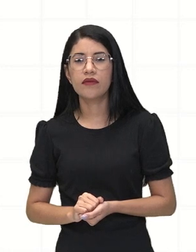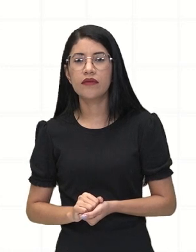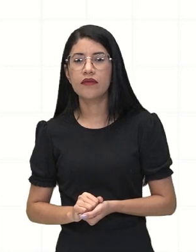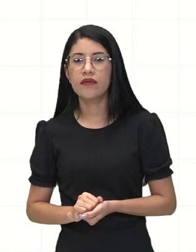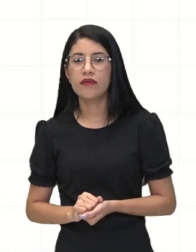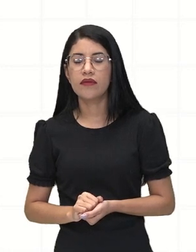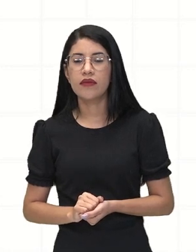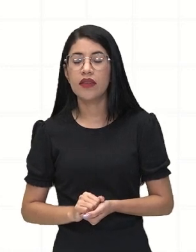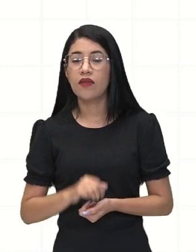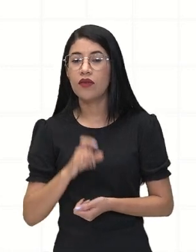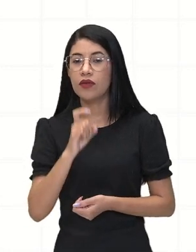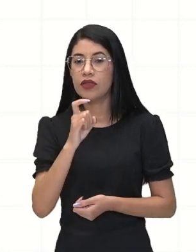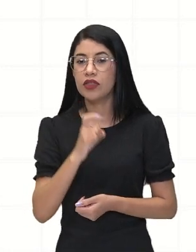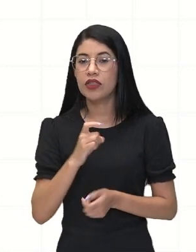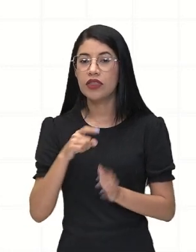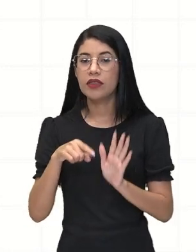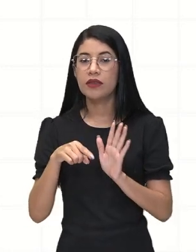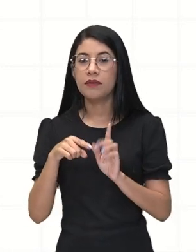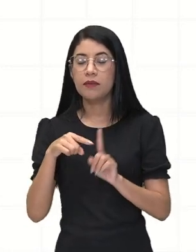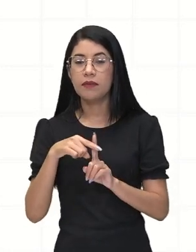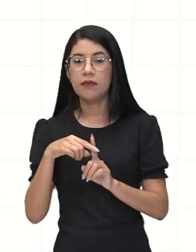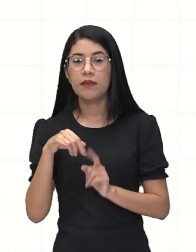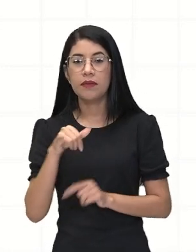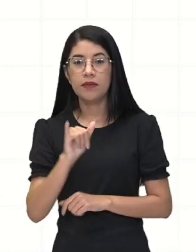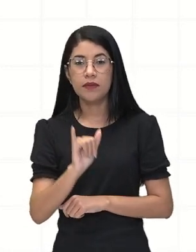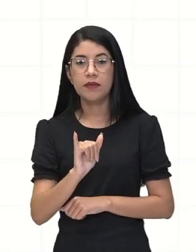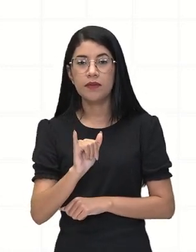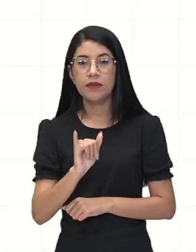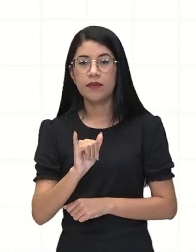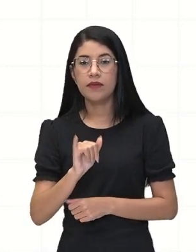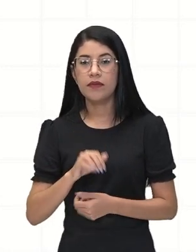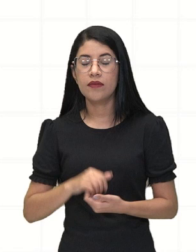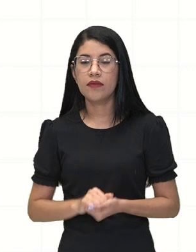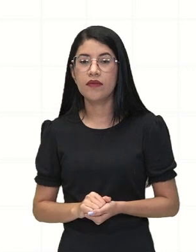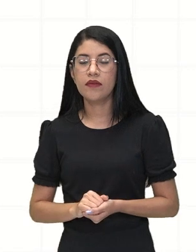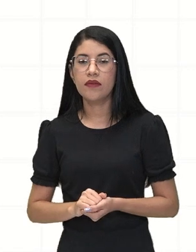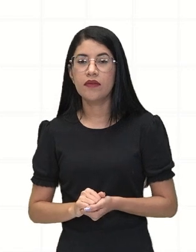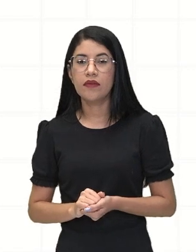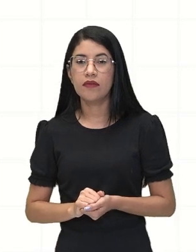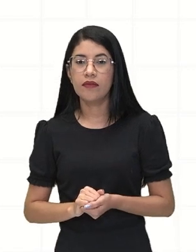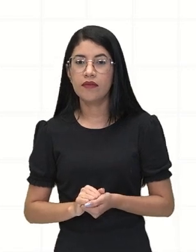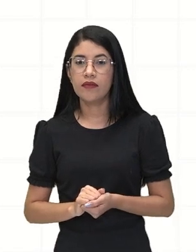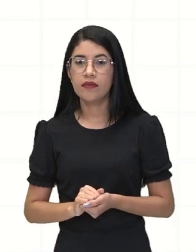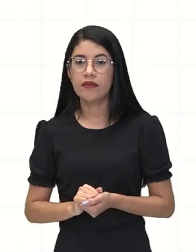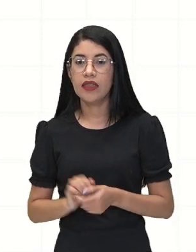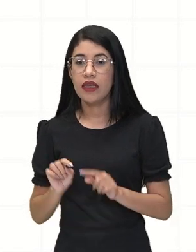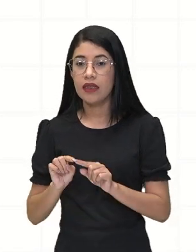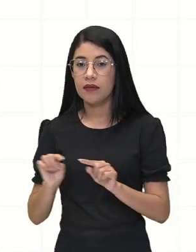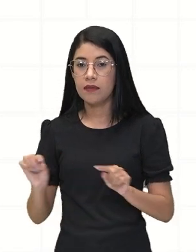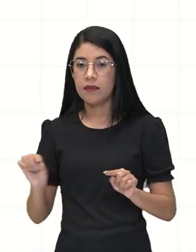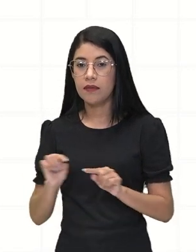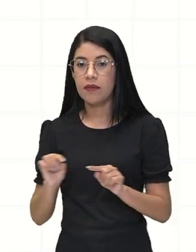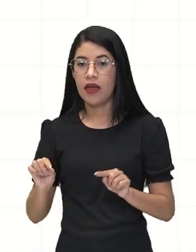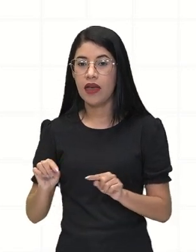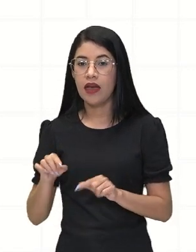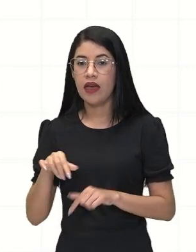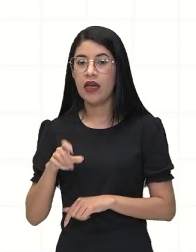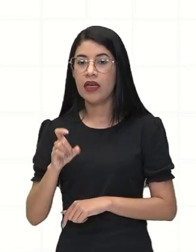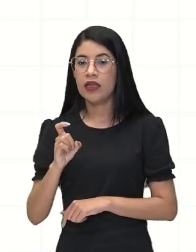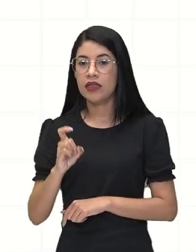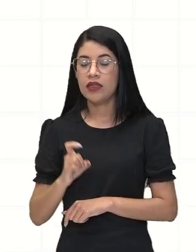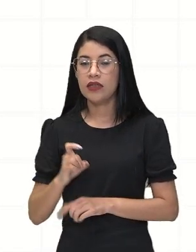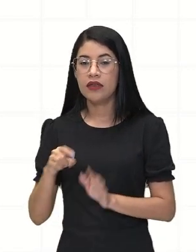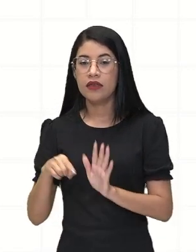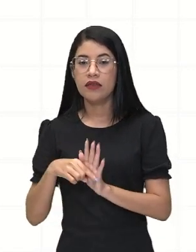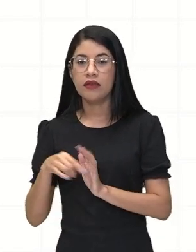X mais a altura y, x mais y. E aqui embaixo ficou exatamente a diferença,